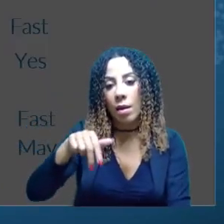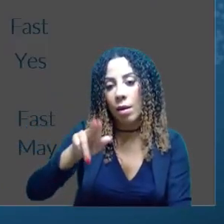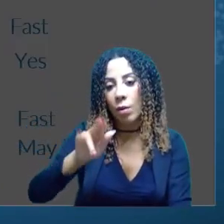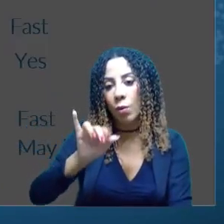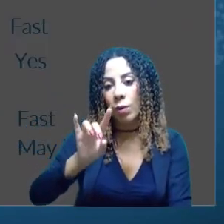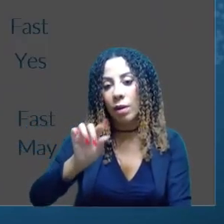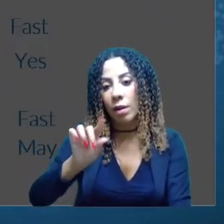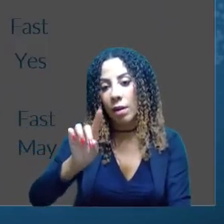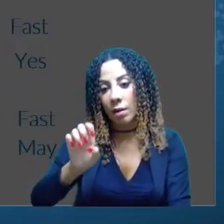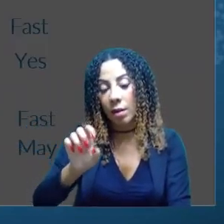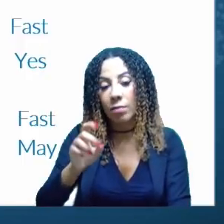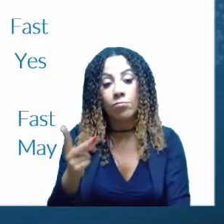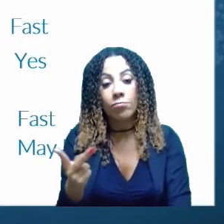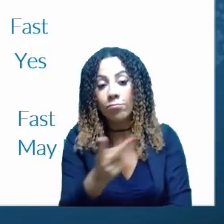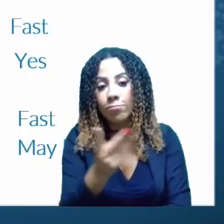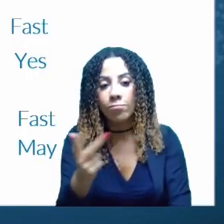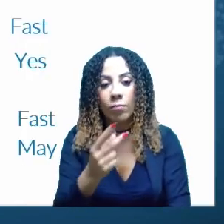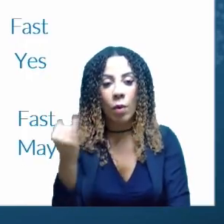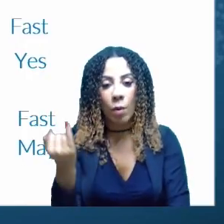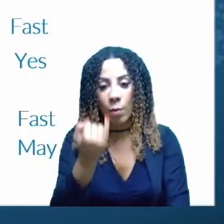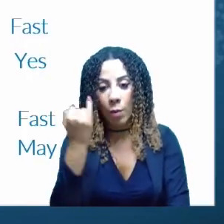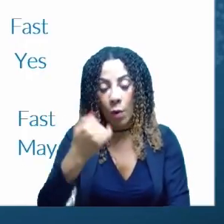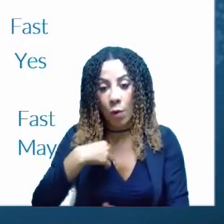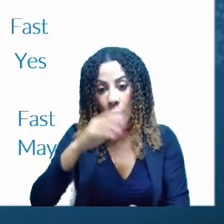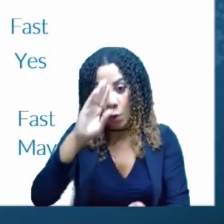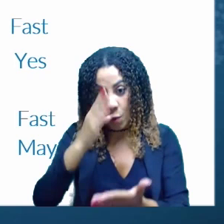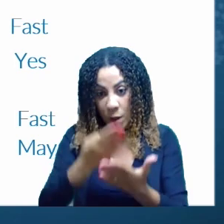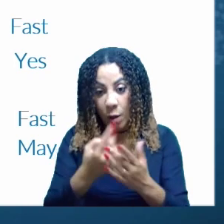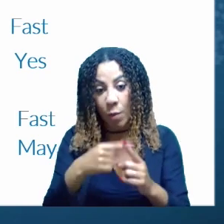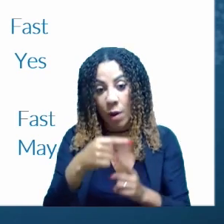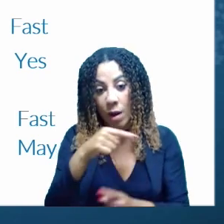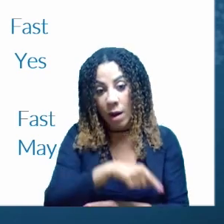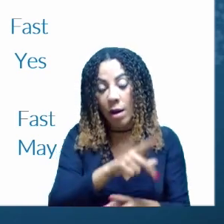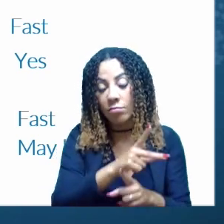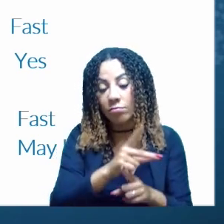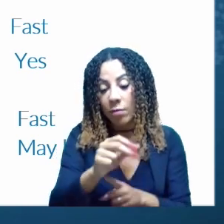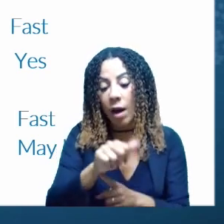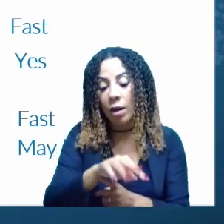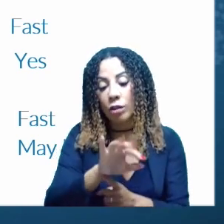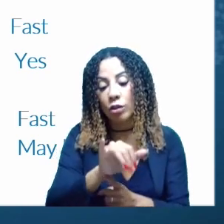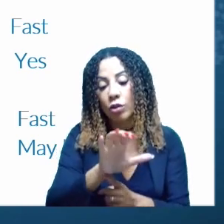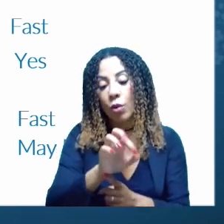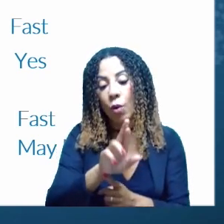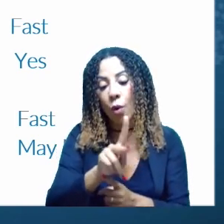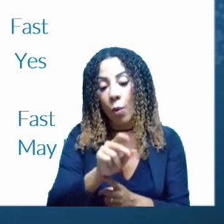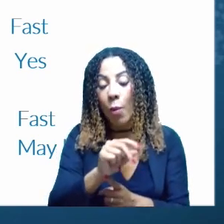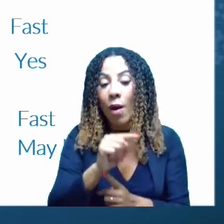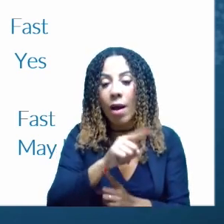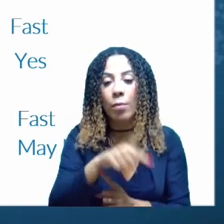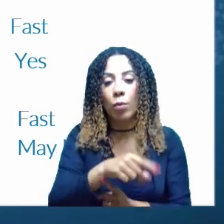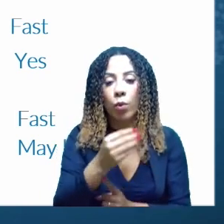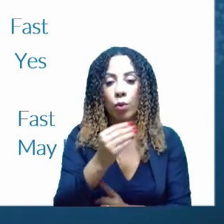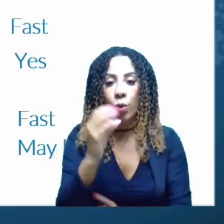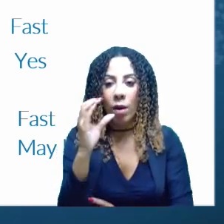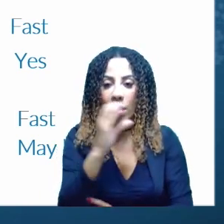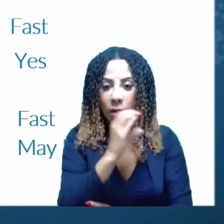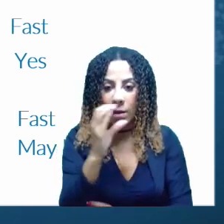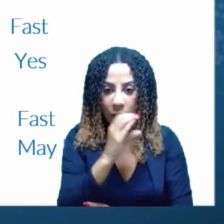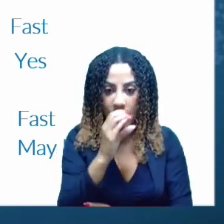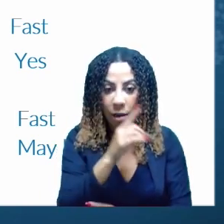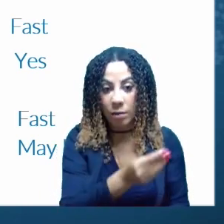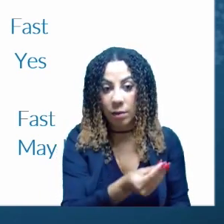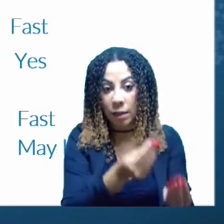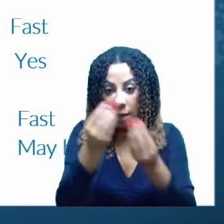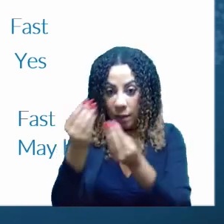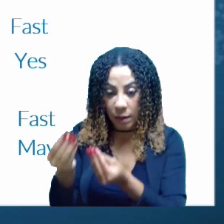Eu acredito que os anticorpos são rápidos. O primeiro anticorpo monoclonal foi dado a Trump em setembro